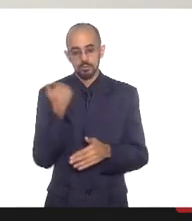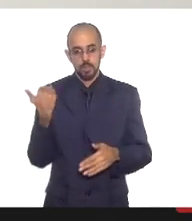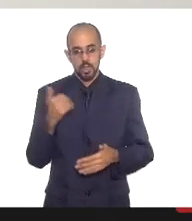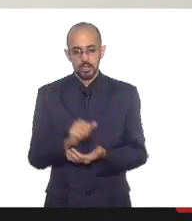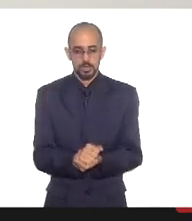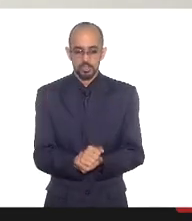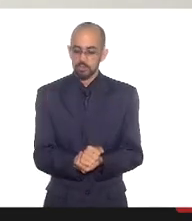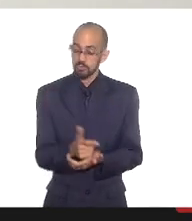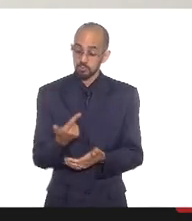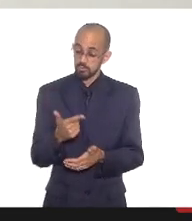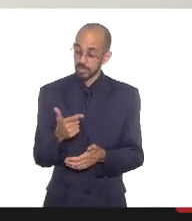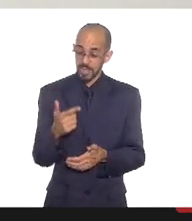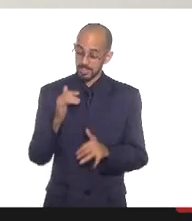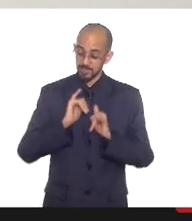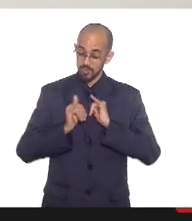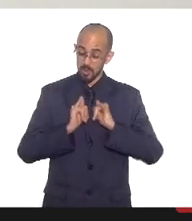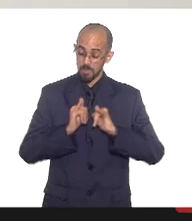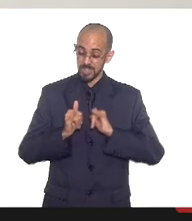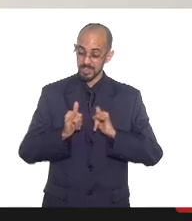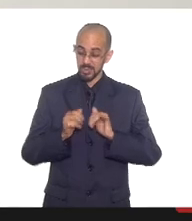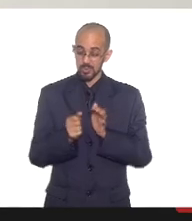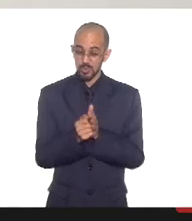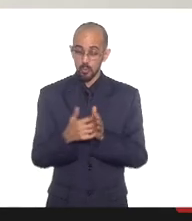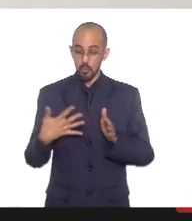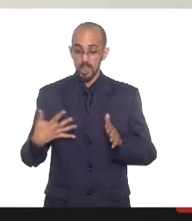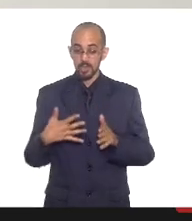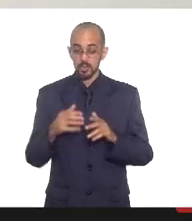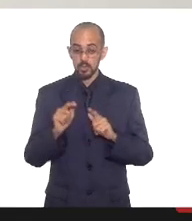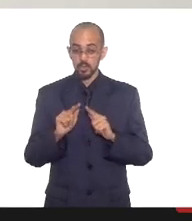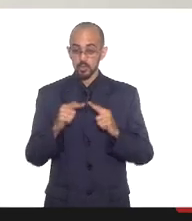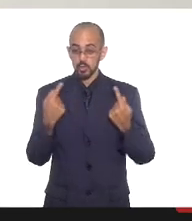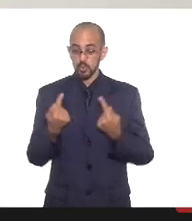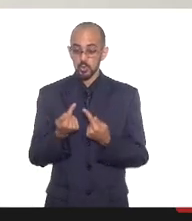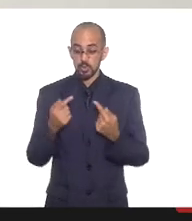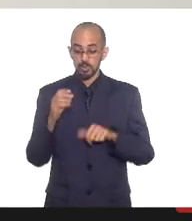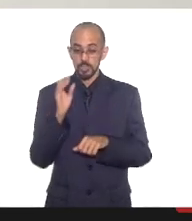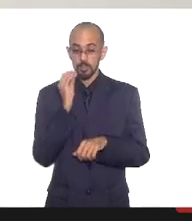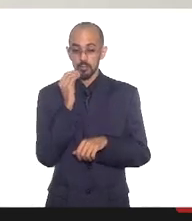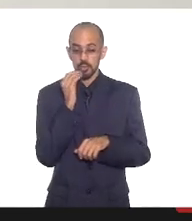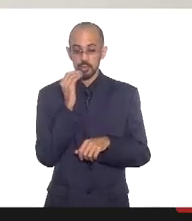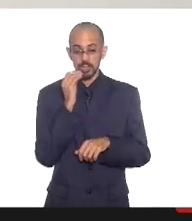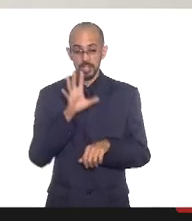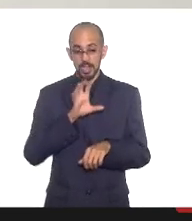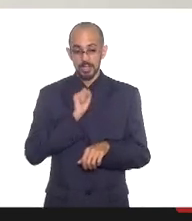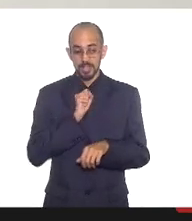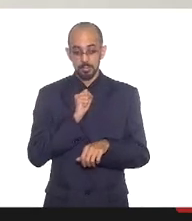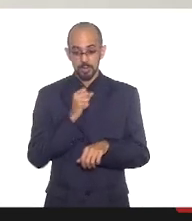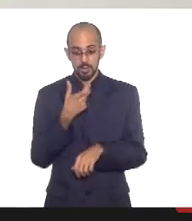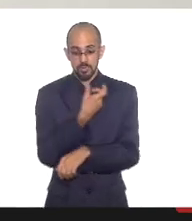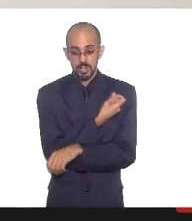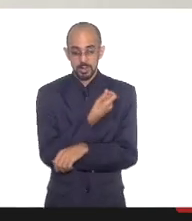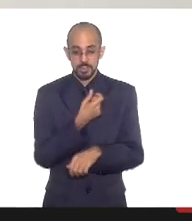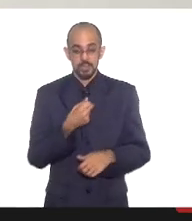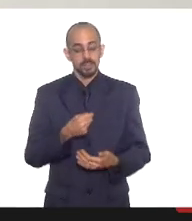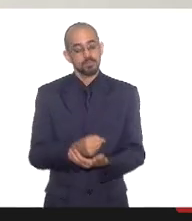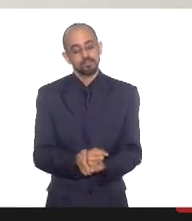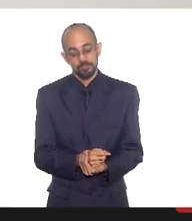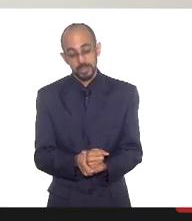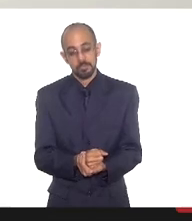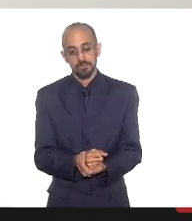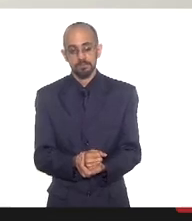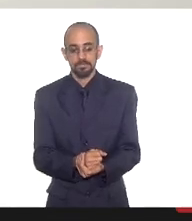cruza né De quantas perdas foram feitas de grupos que poderiam ter sido imunizado já a gente não tivesse ido para outras gerações